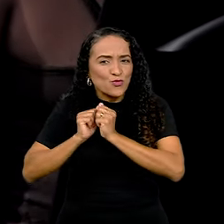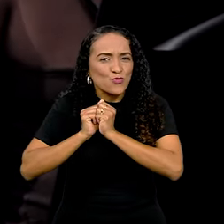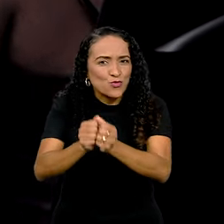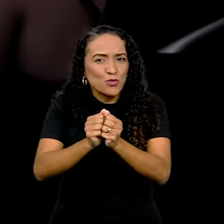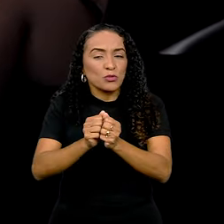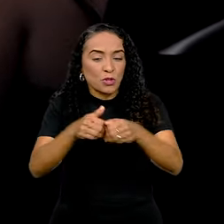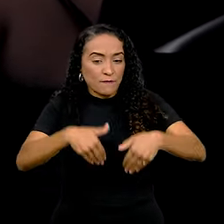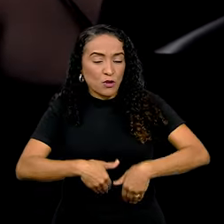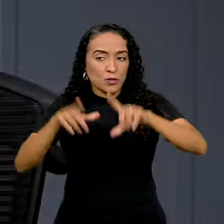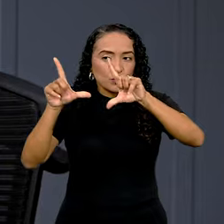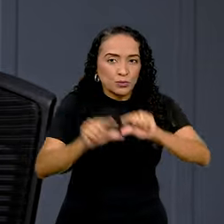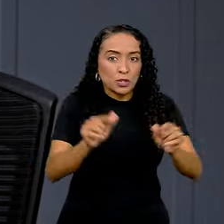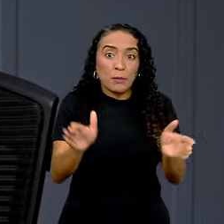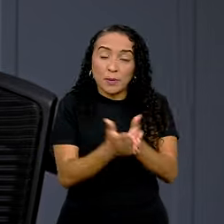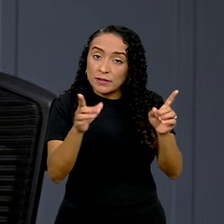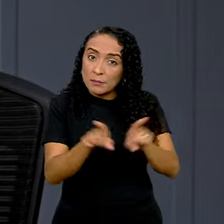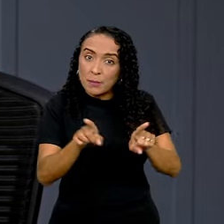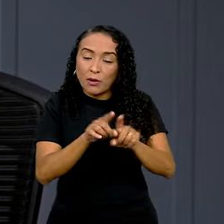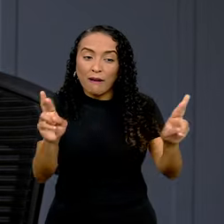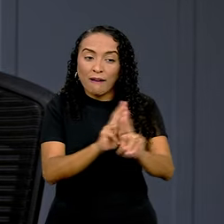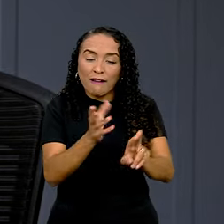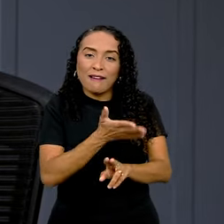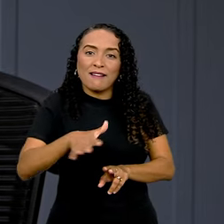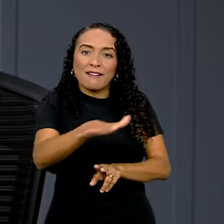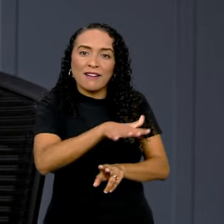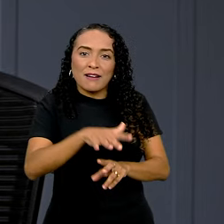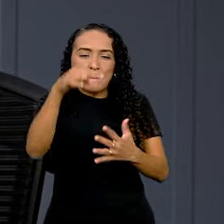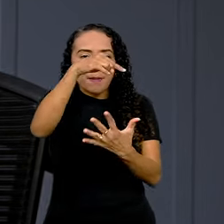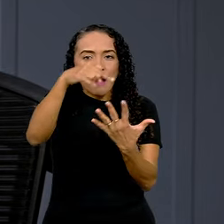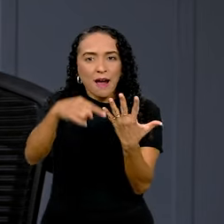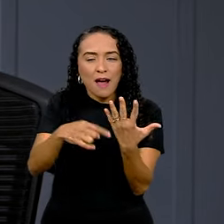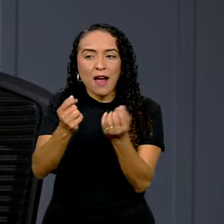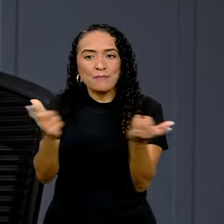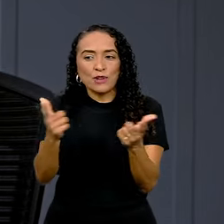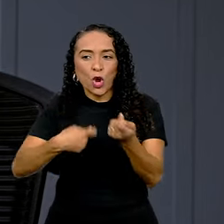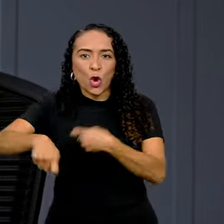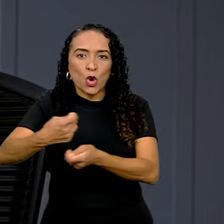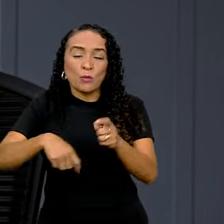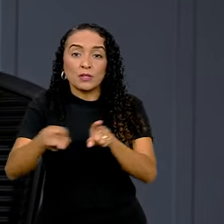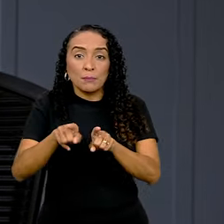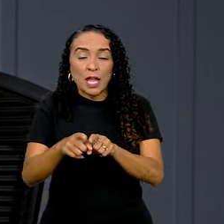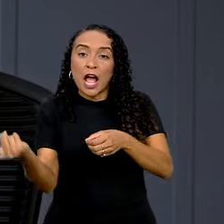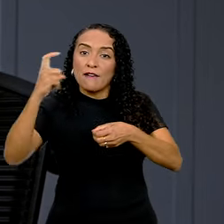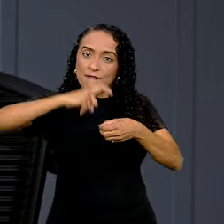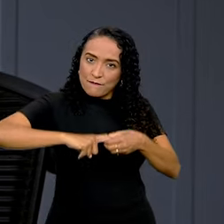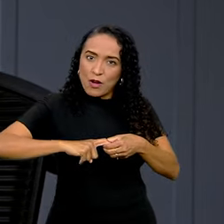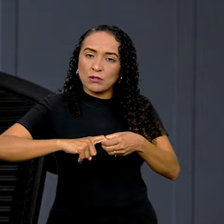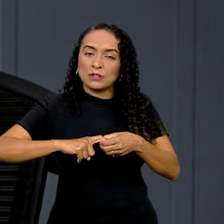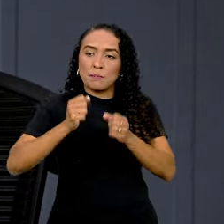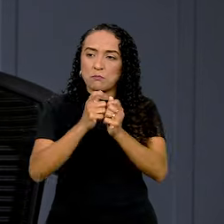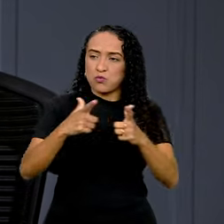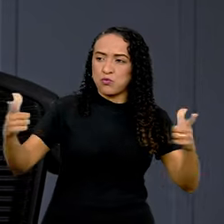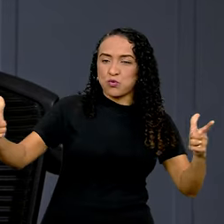conjunto de redução da fome da pobreza Porque estão relacionados a esses fatores macroeconômicos e a essa retomada